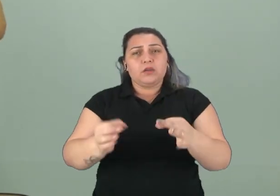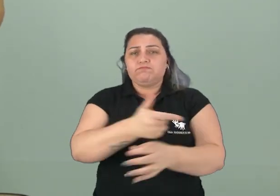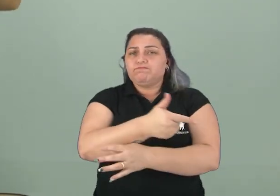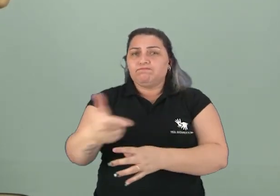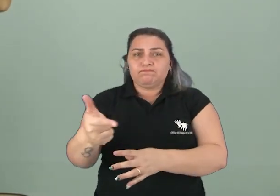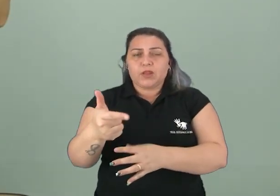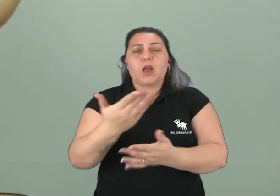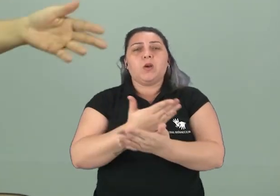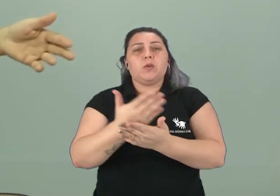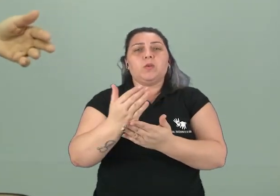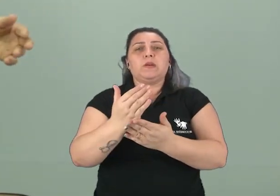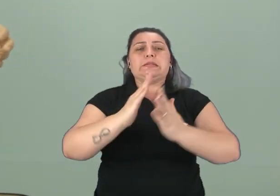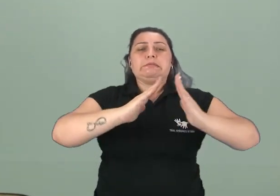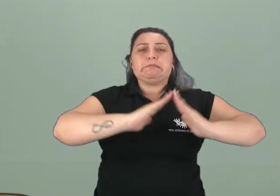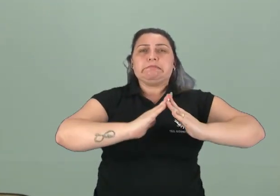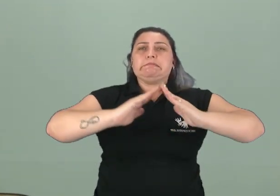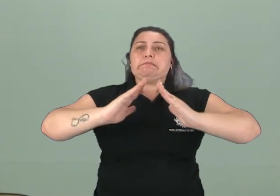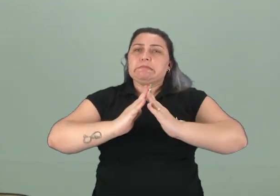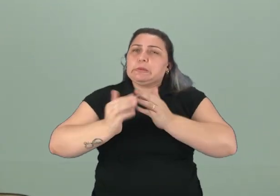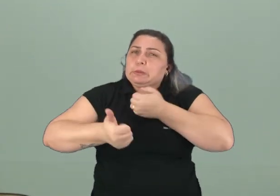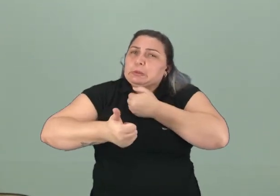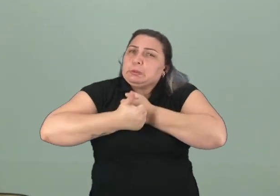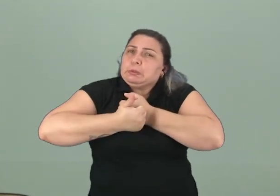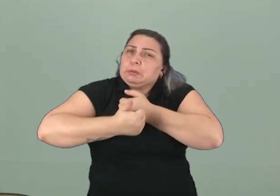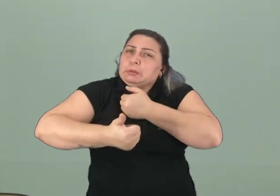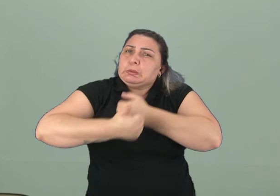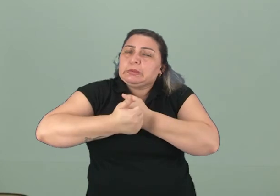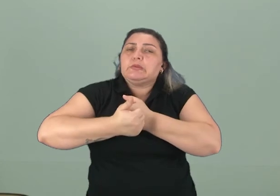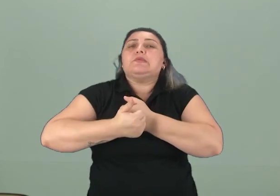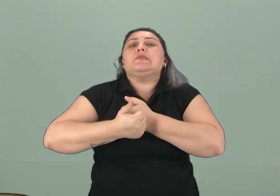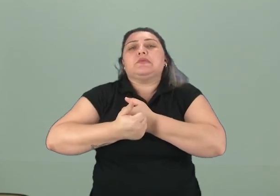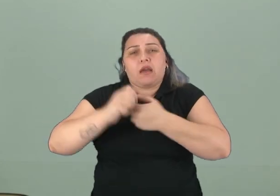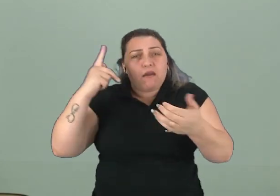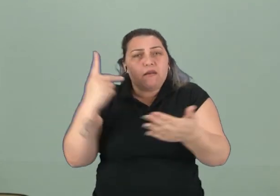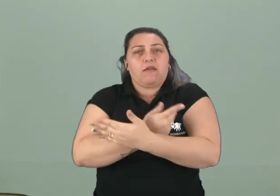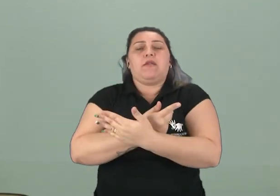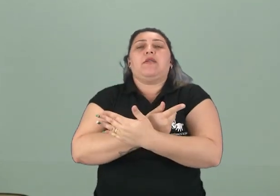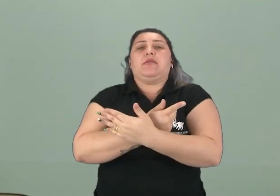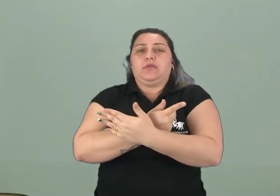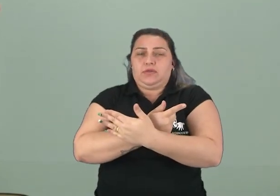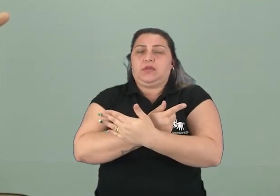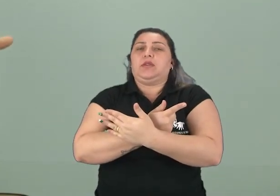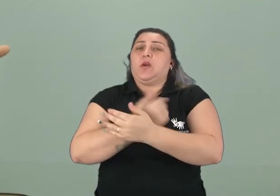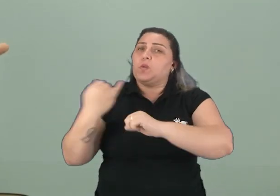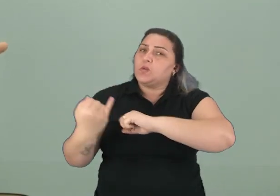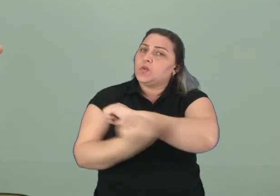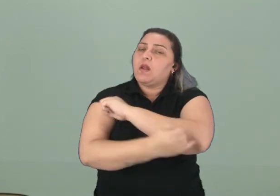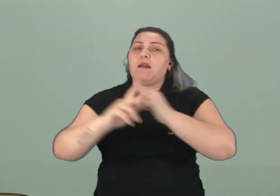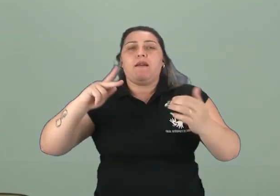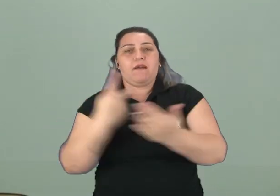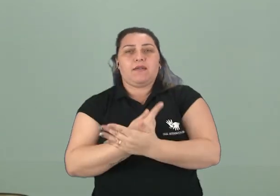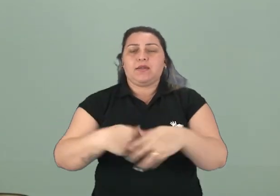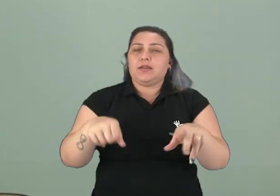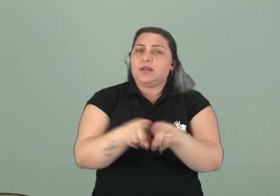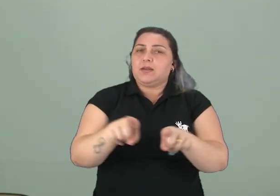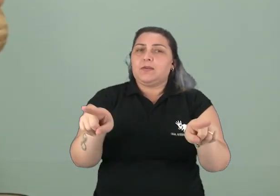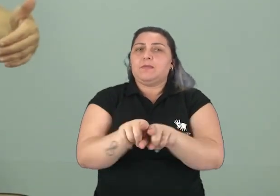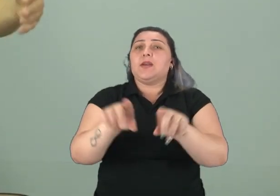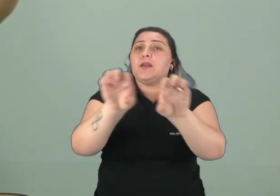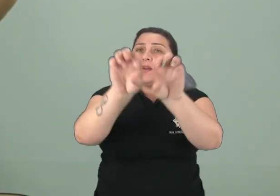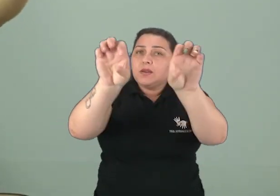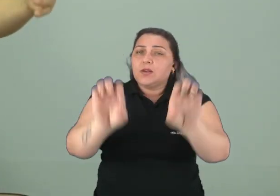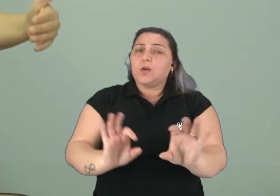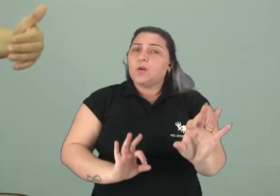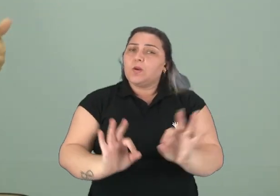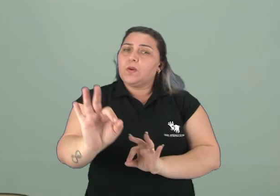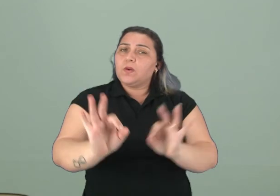elas começam a construir uma em cima da outra, e aí tem aquela ocupação irregular, como a gente fala, ou uma infraestrutura, que tem a ver com a estrutura,